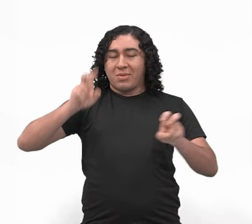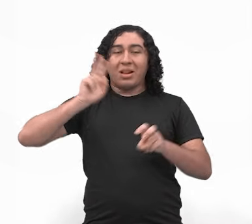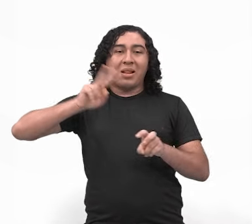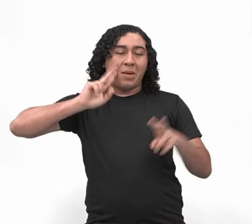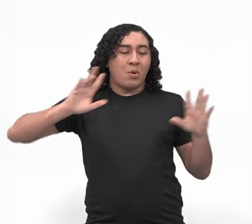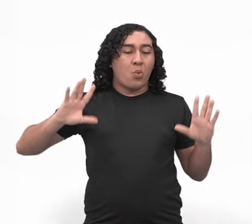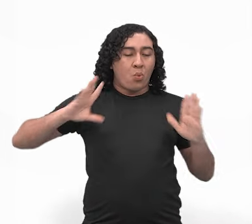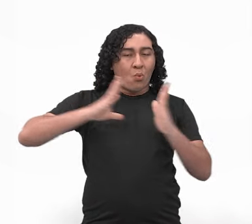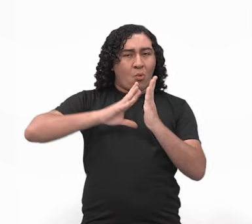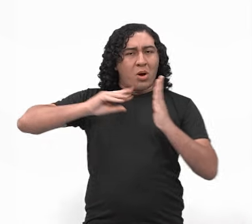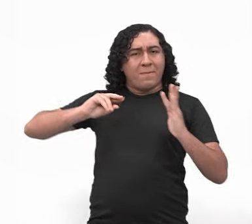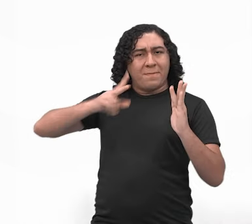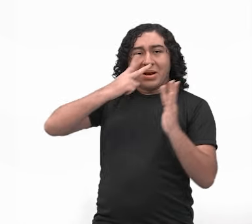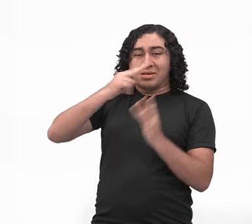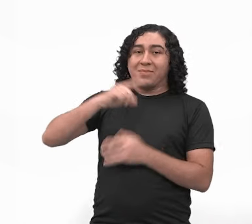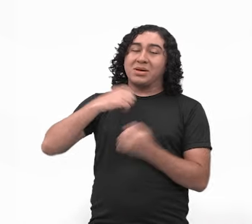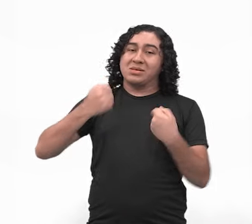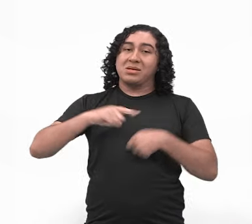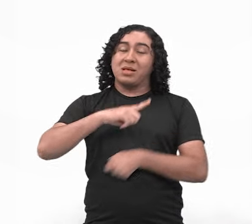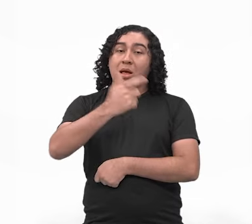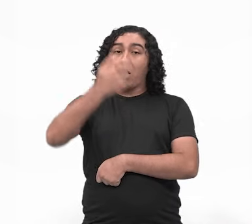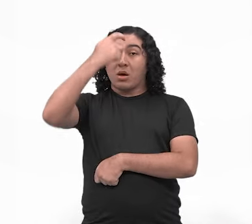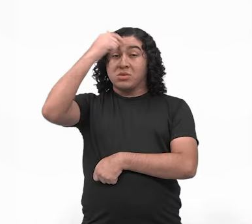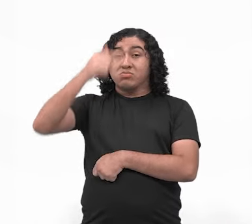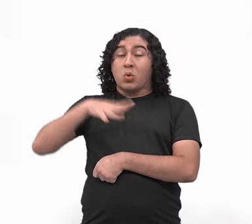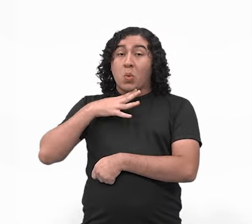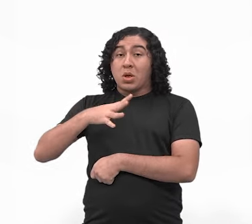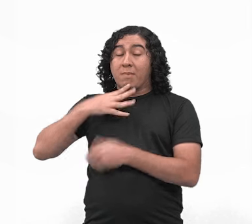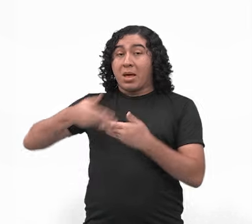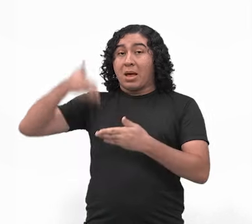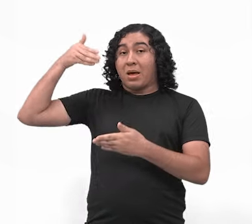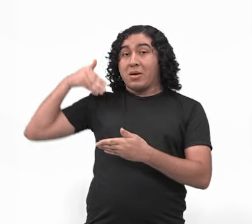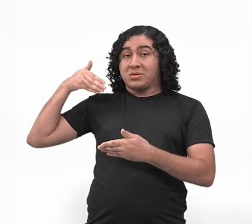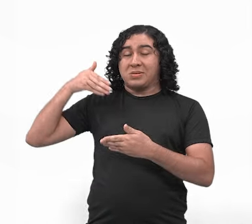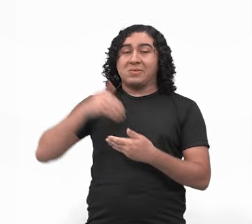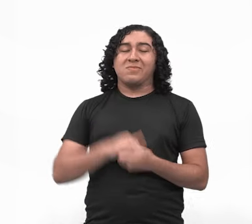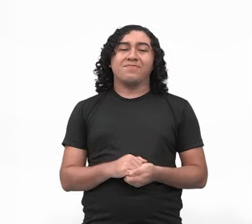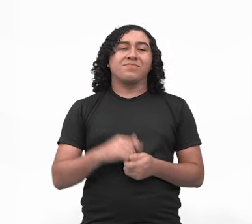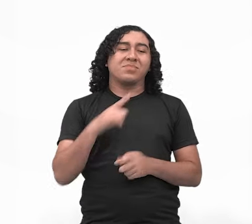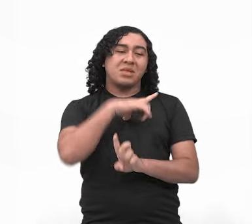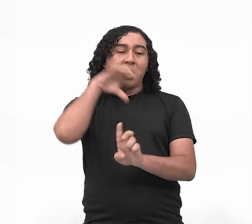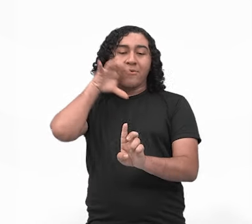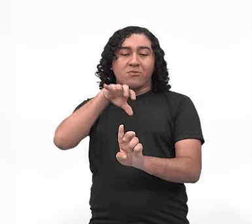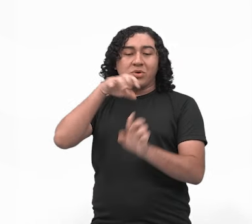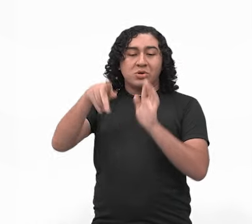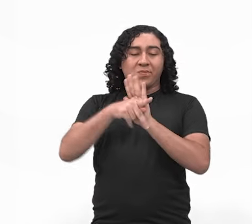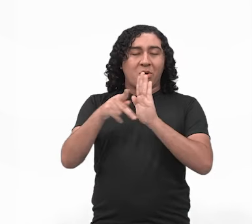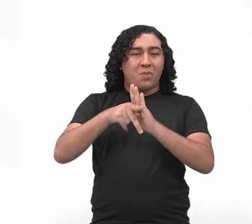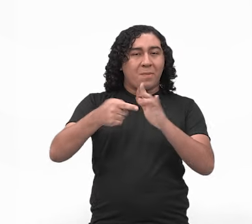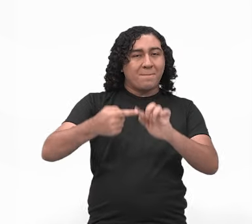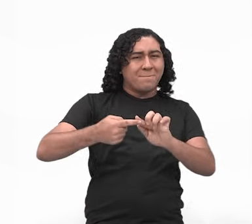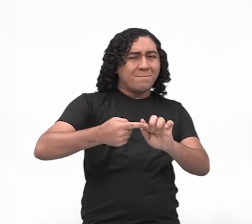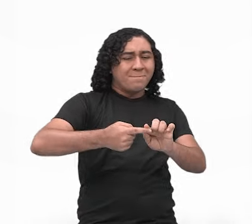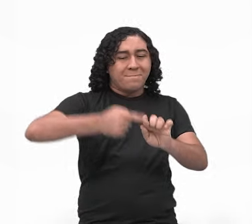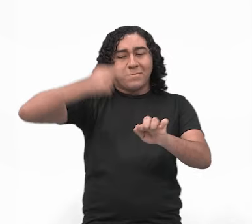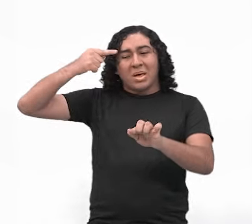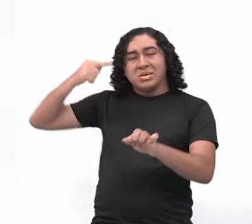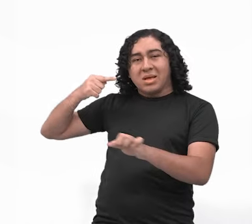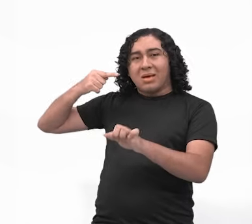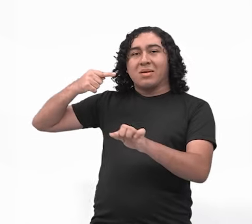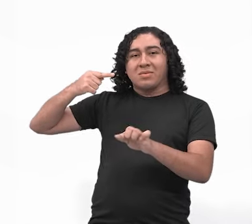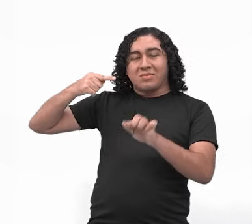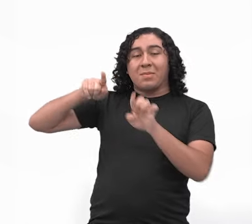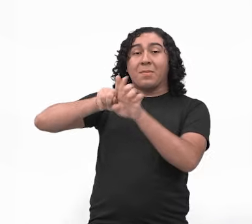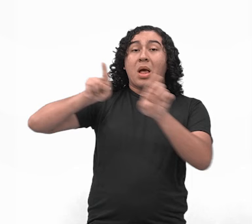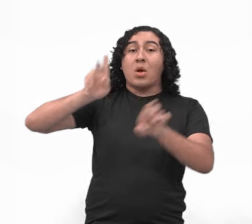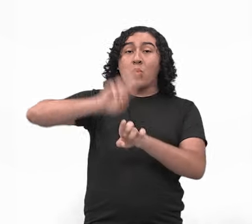um pré-conhecimento. Então, a arte contemporânea ela vai também se influenciar, ter influência lá no passado, mas